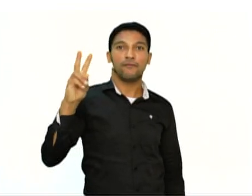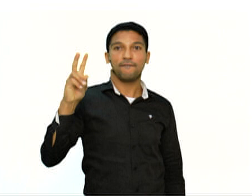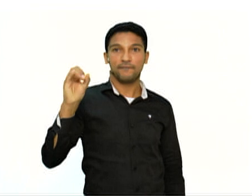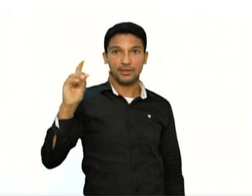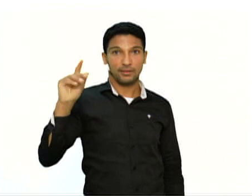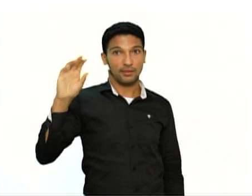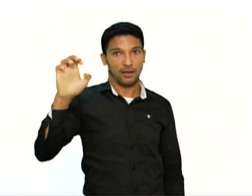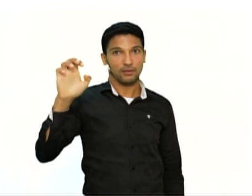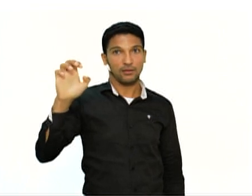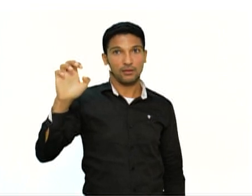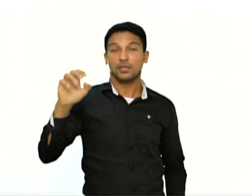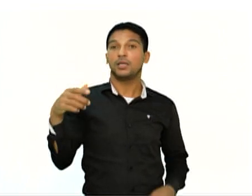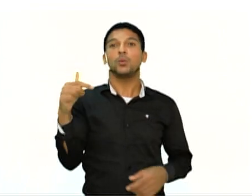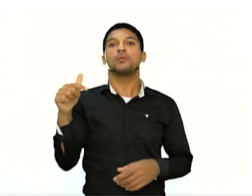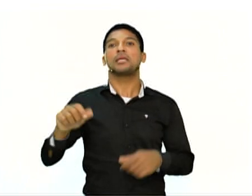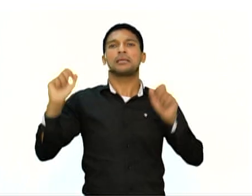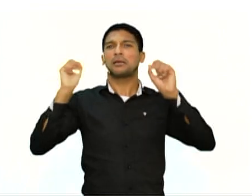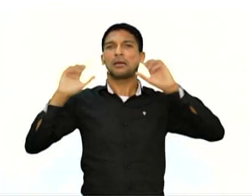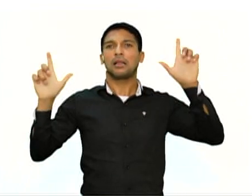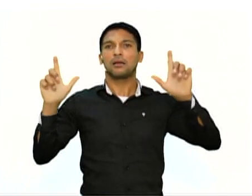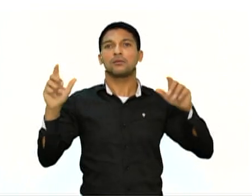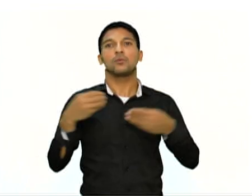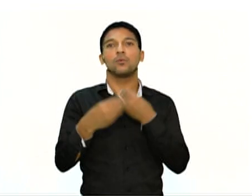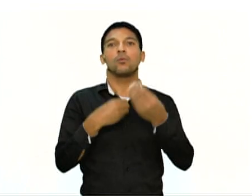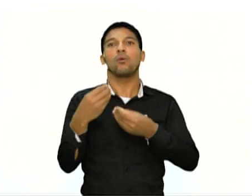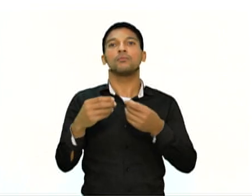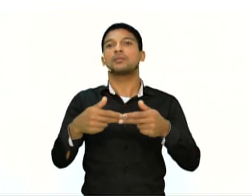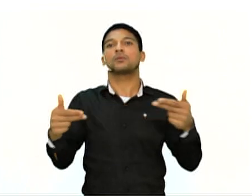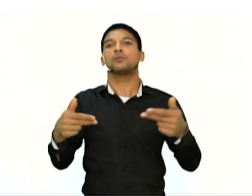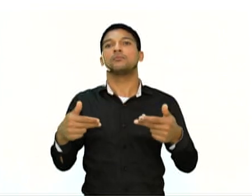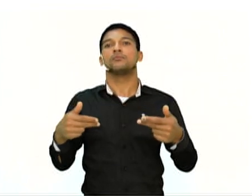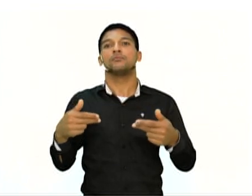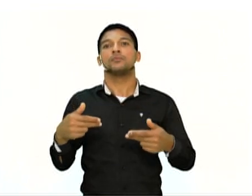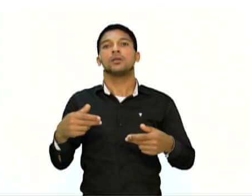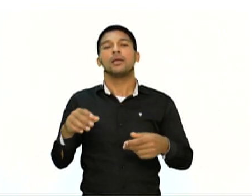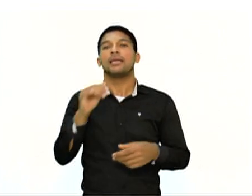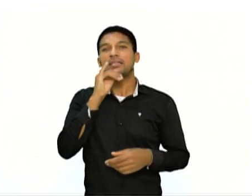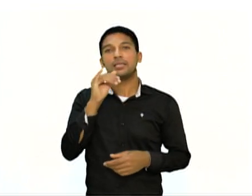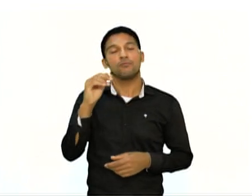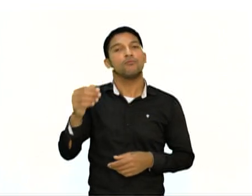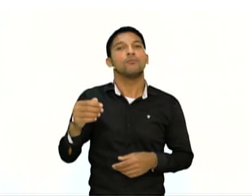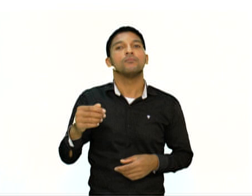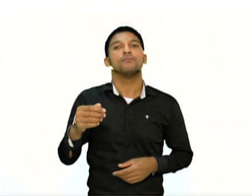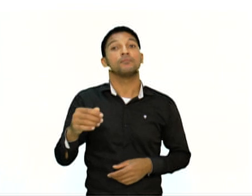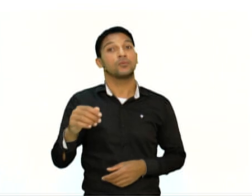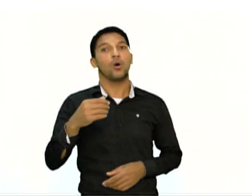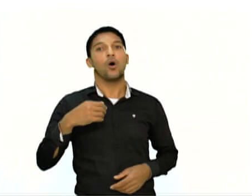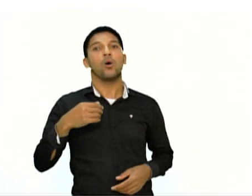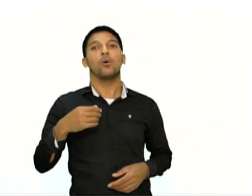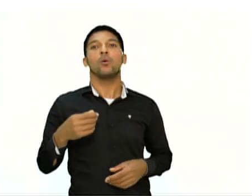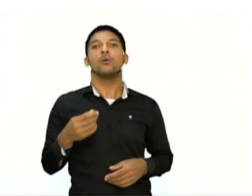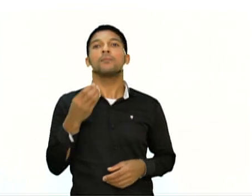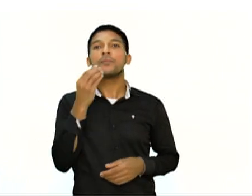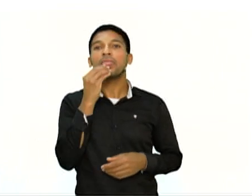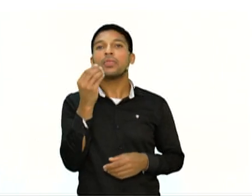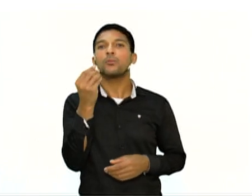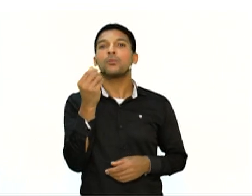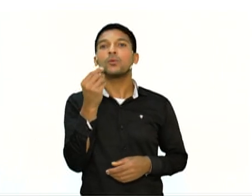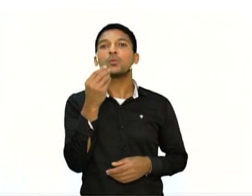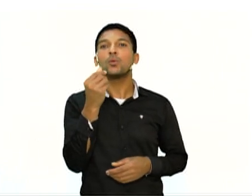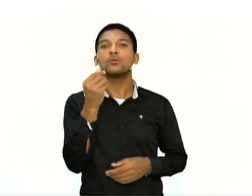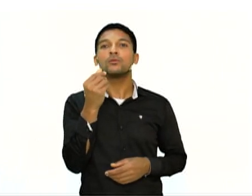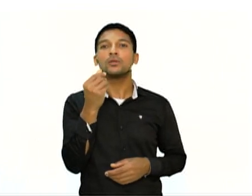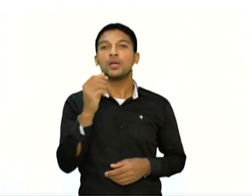subjetividade aqui, nós estamos falando, por exemplo, do meu gosto. Eu gosto de suco de uva, mas não gosto de suco de